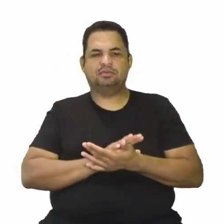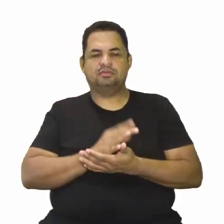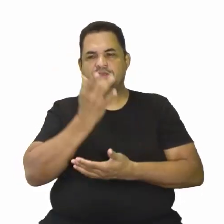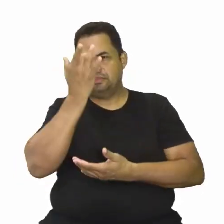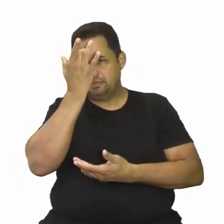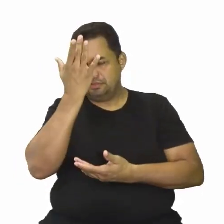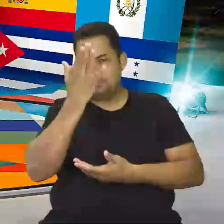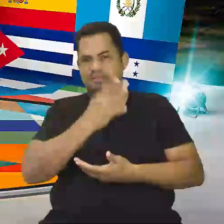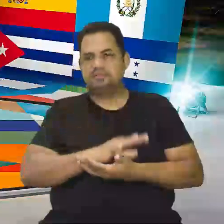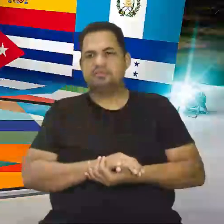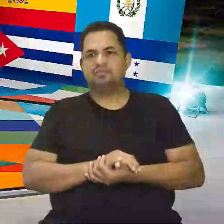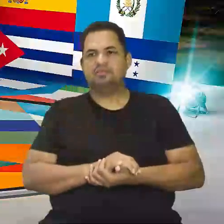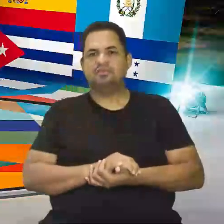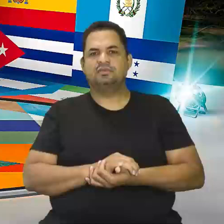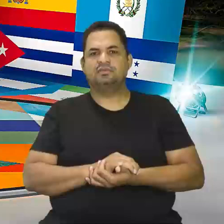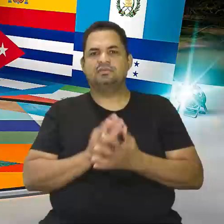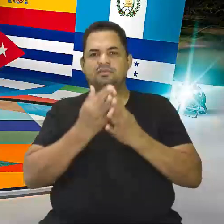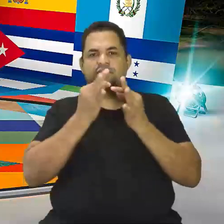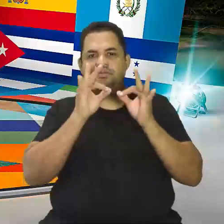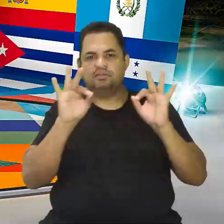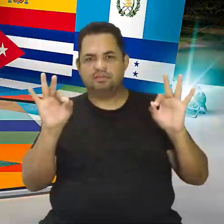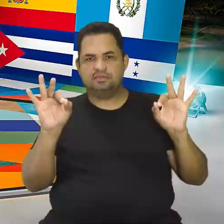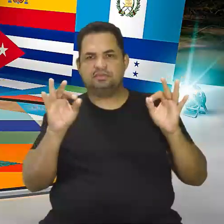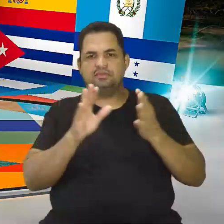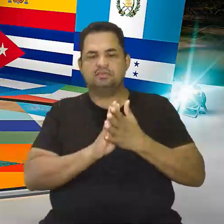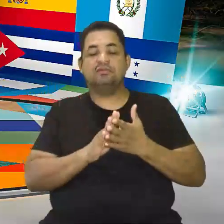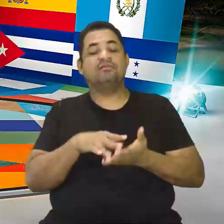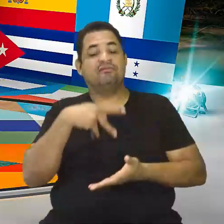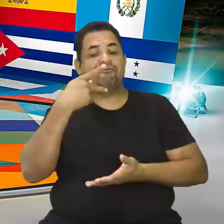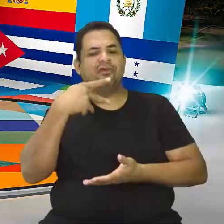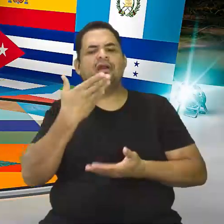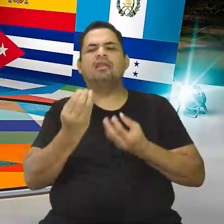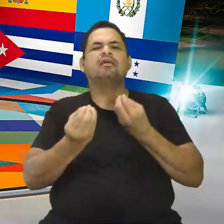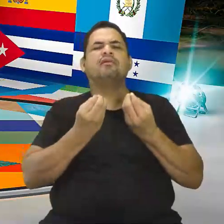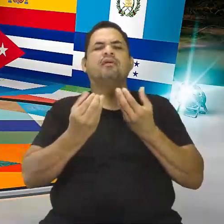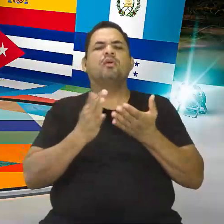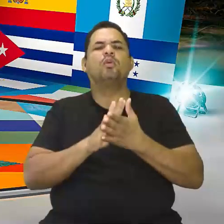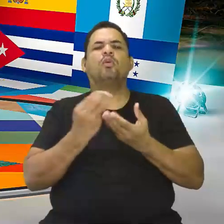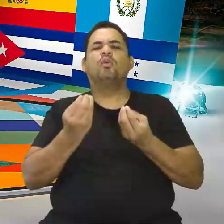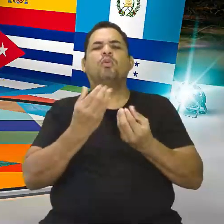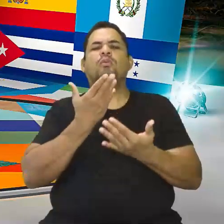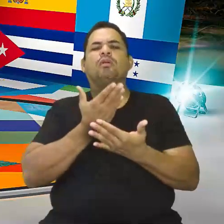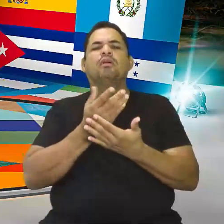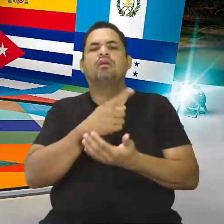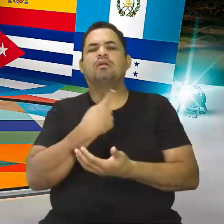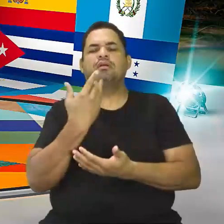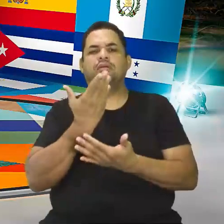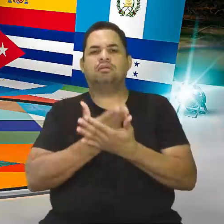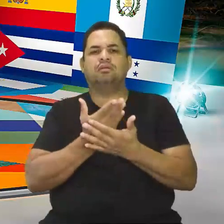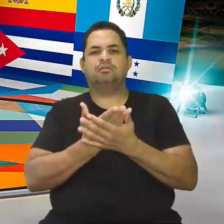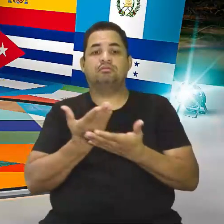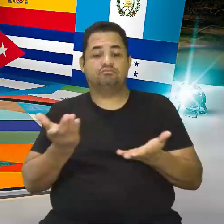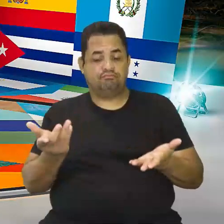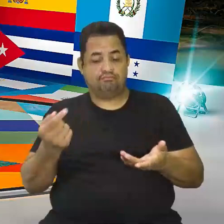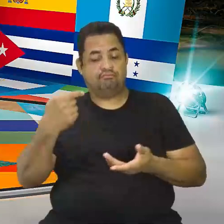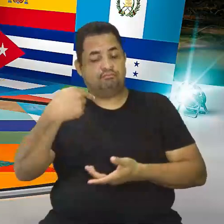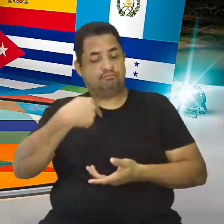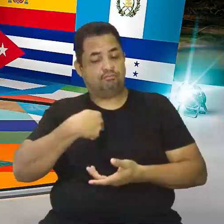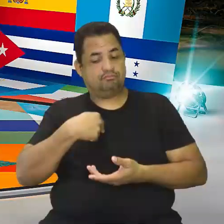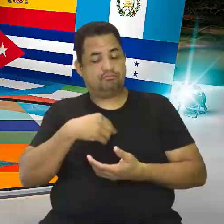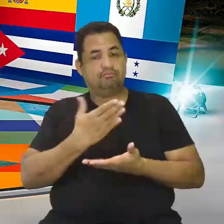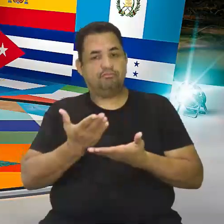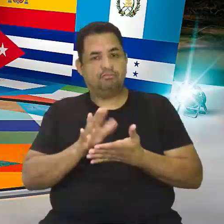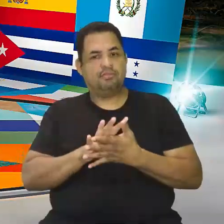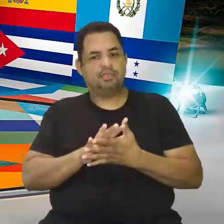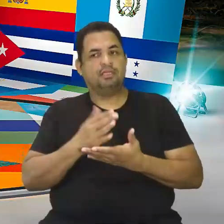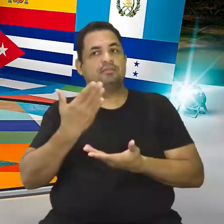ficando fácil? Tá ficando mais simples? Me conta, como é que tem sido as nossas aulas? Eu espero que vocês